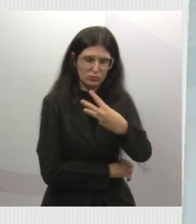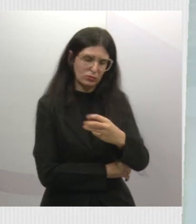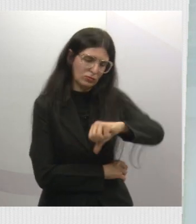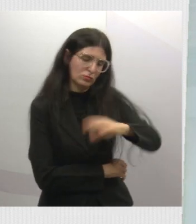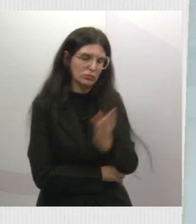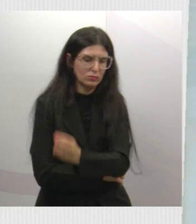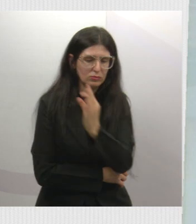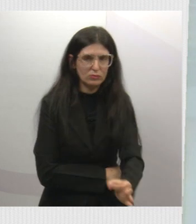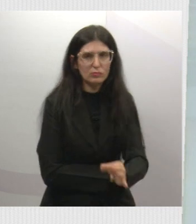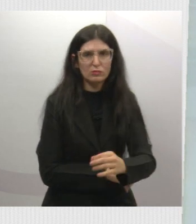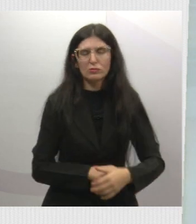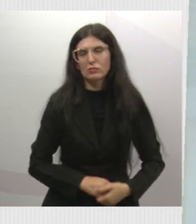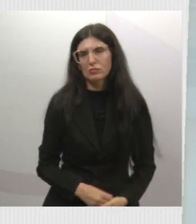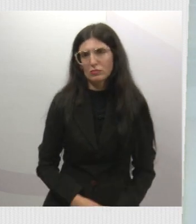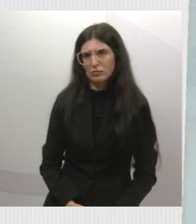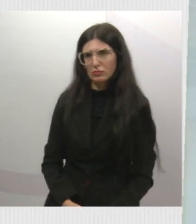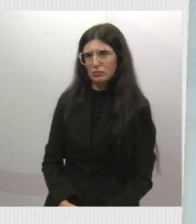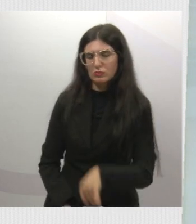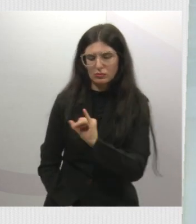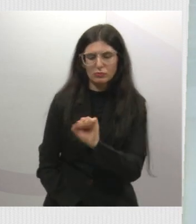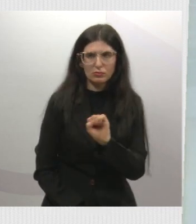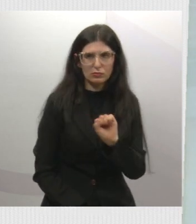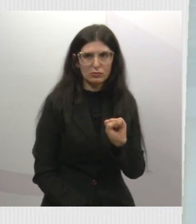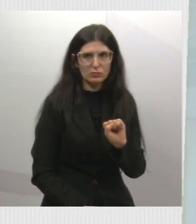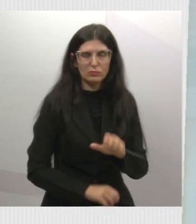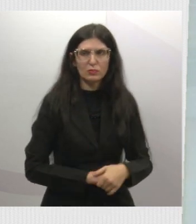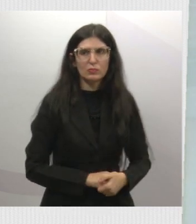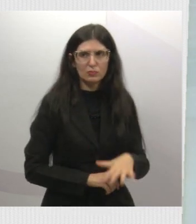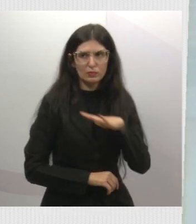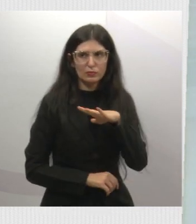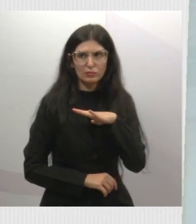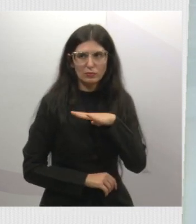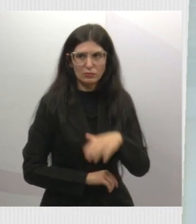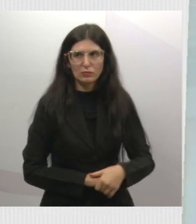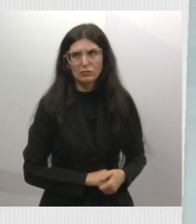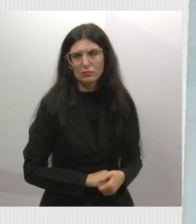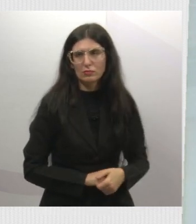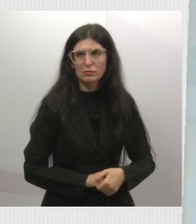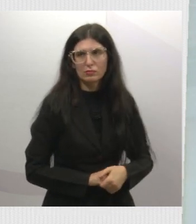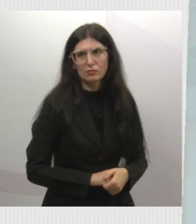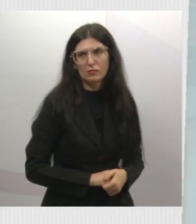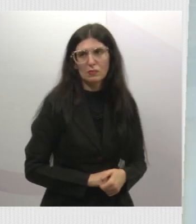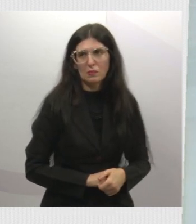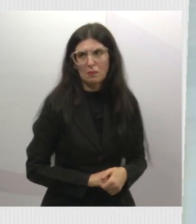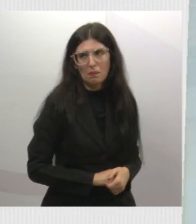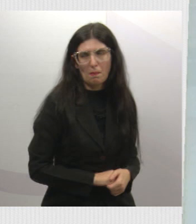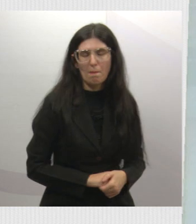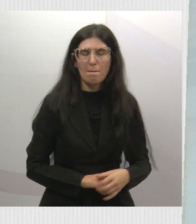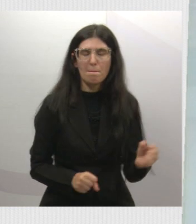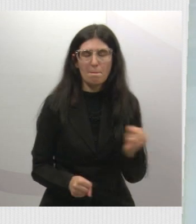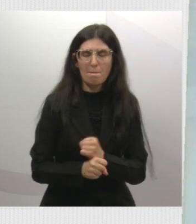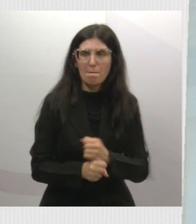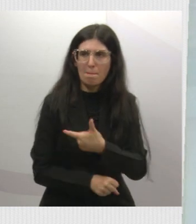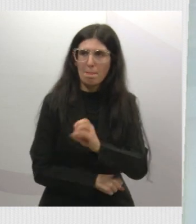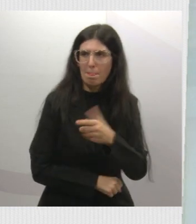28,39%. O ISS, que é do município, uma meta orçamentária para o ano 2020,